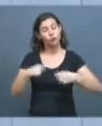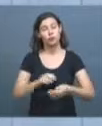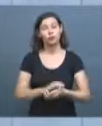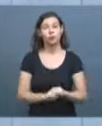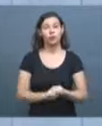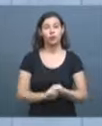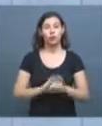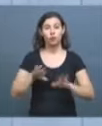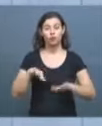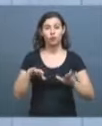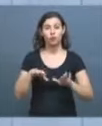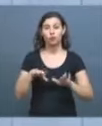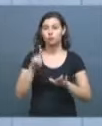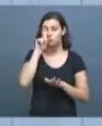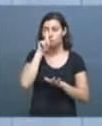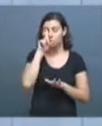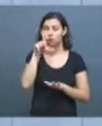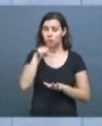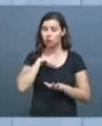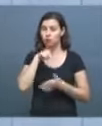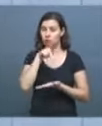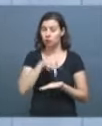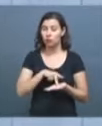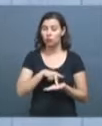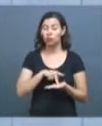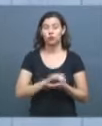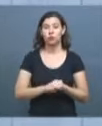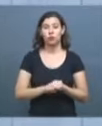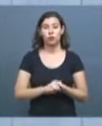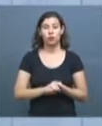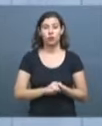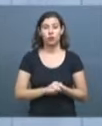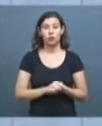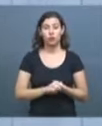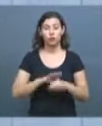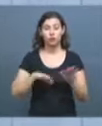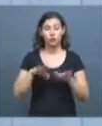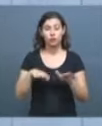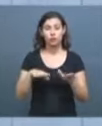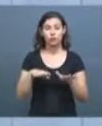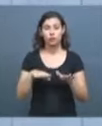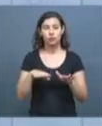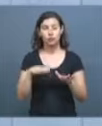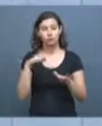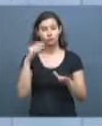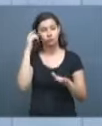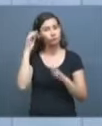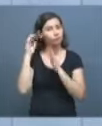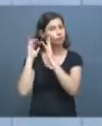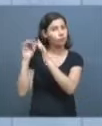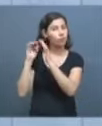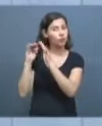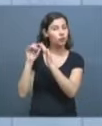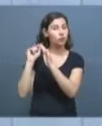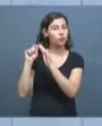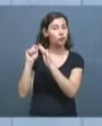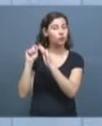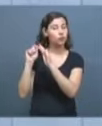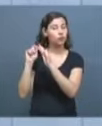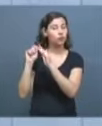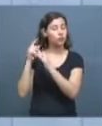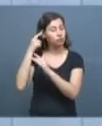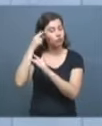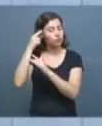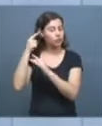são perigosas e essa resposta de luta e fuga, né, que o cérebro dispara no nosso corpo, ela